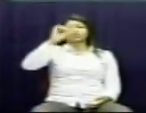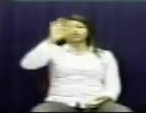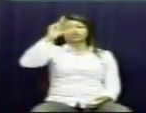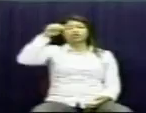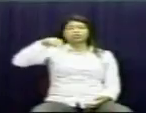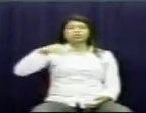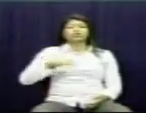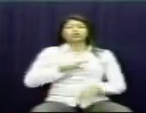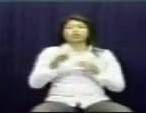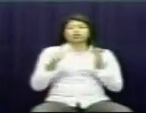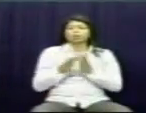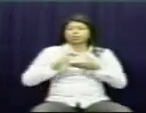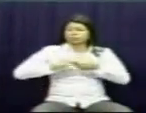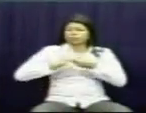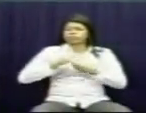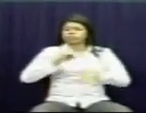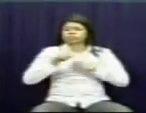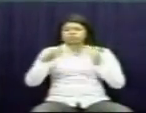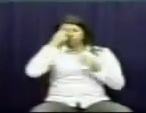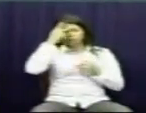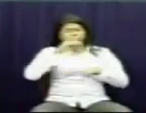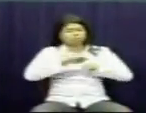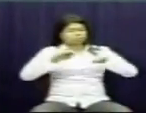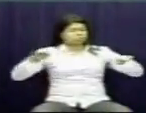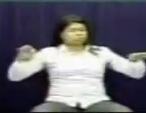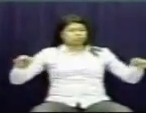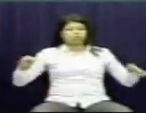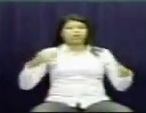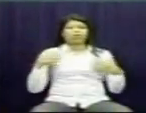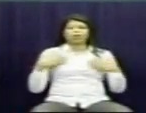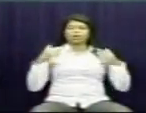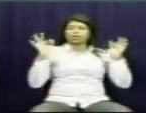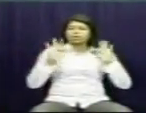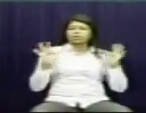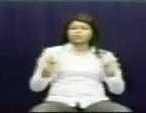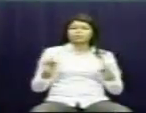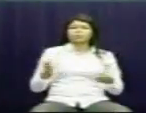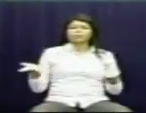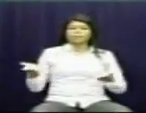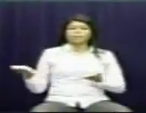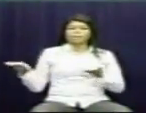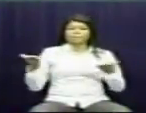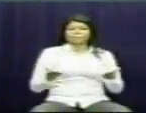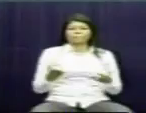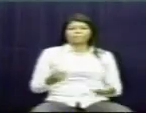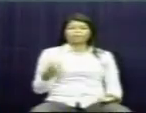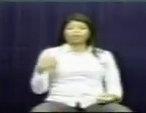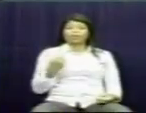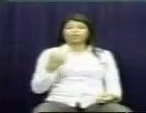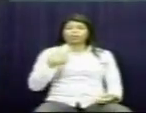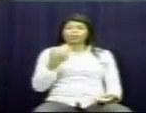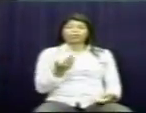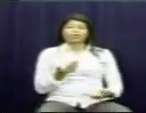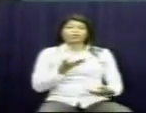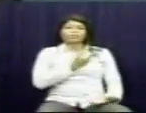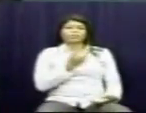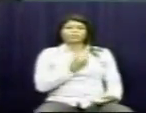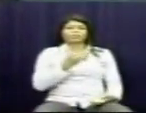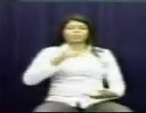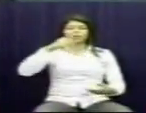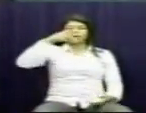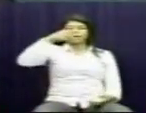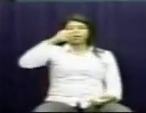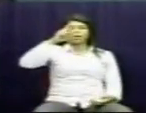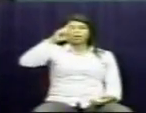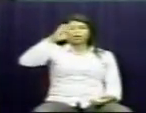a alegria de dividir esse espaço com Vossa Excelência. Nós somos companheiros de partido, eu durante muito tempo